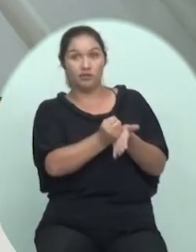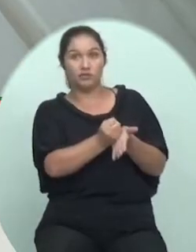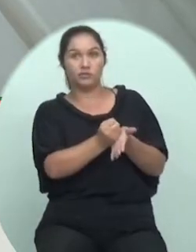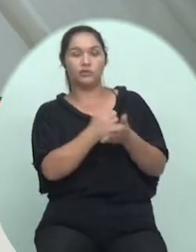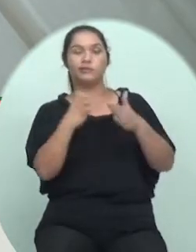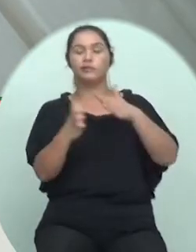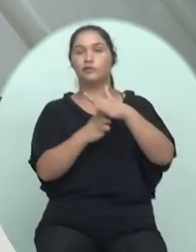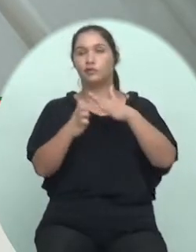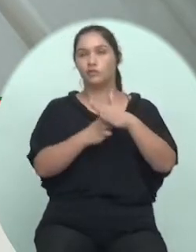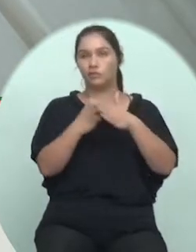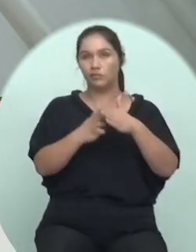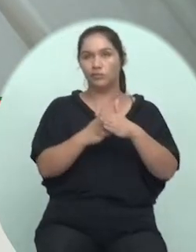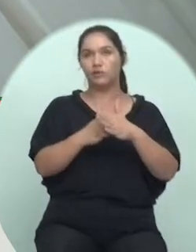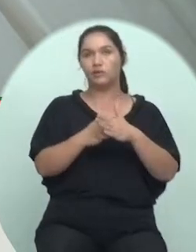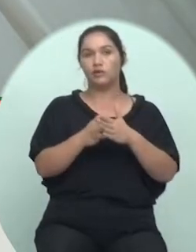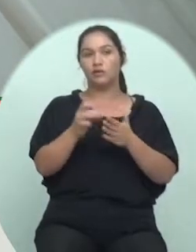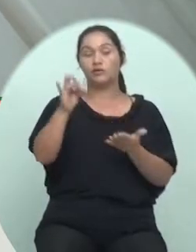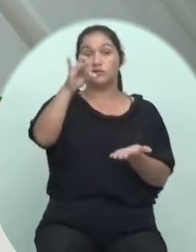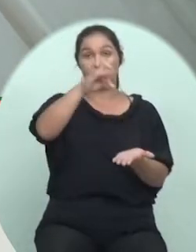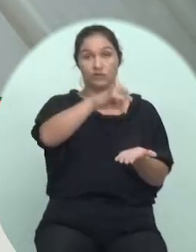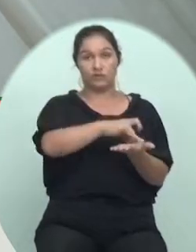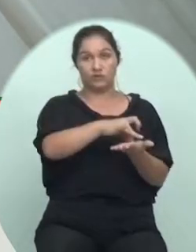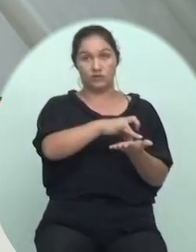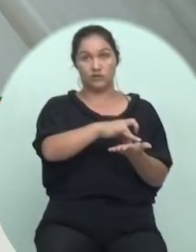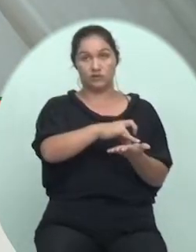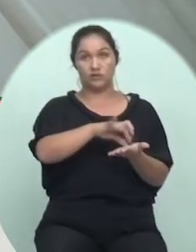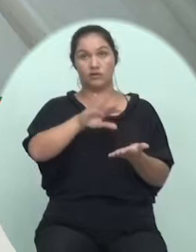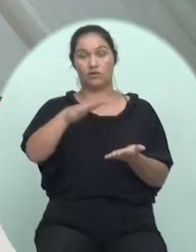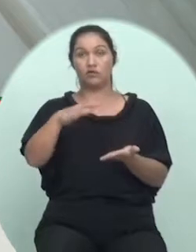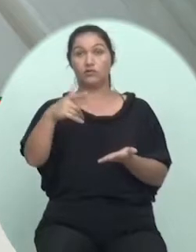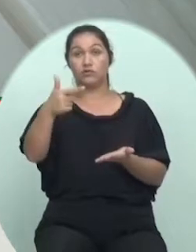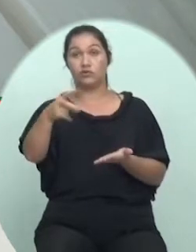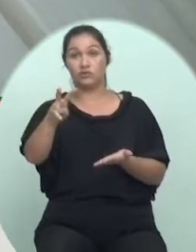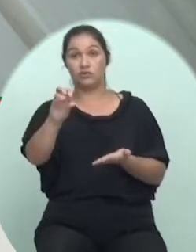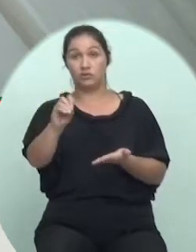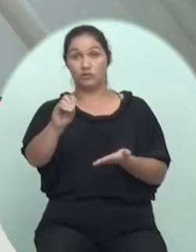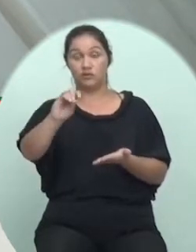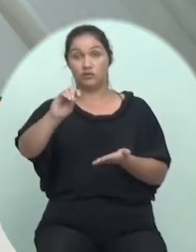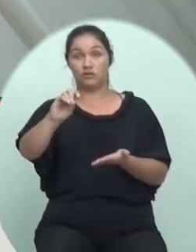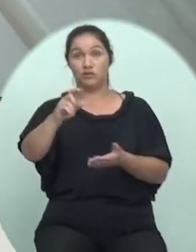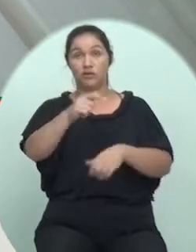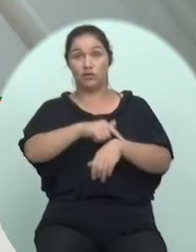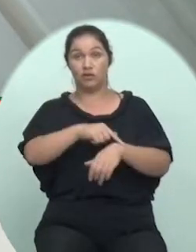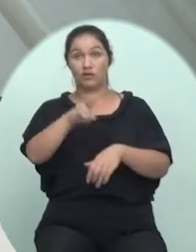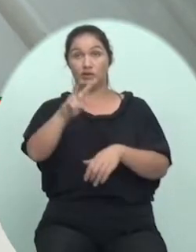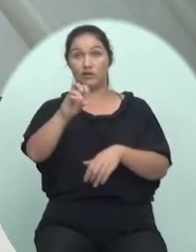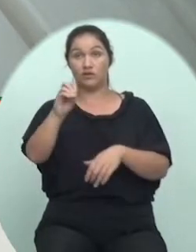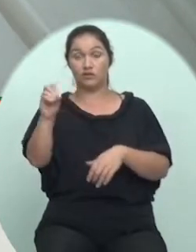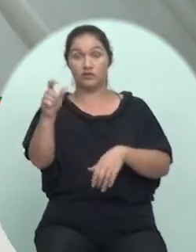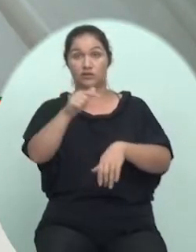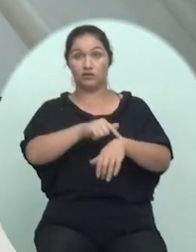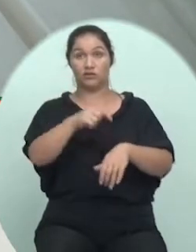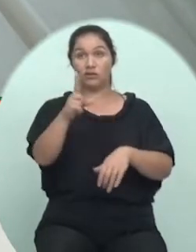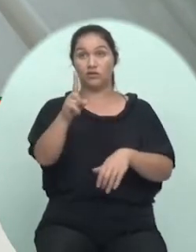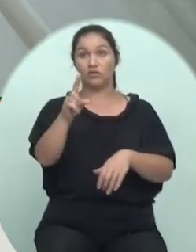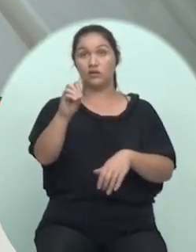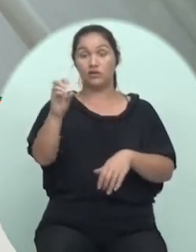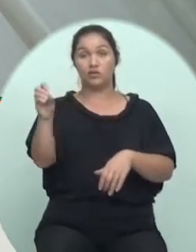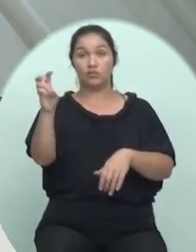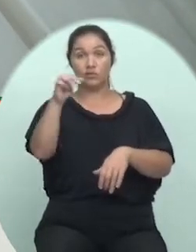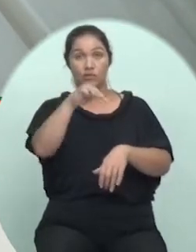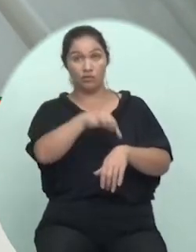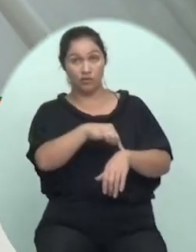autorizada correspondente a 250 horas, 500 horas e 1.000 horas trabalhadas da máquina